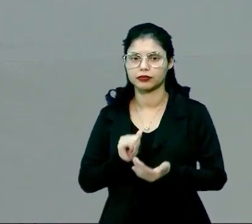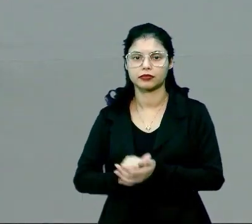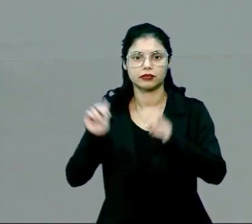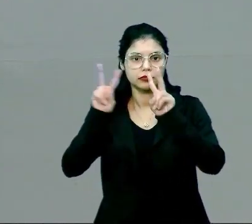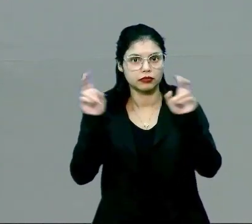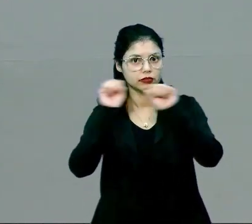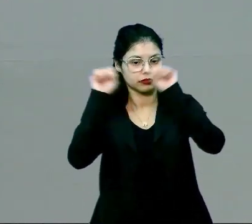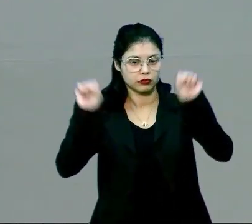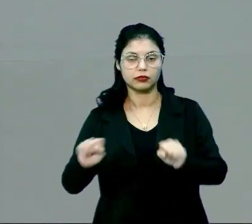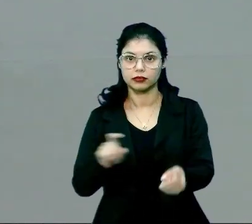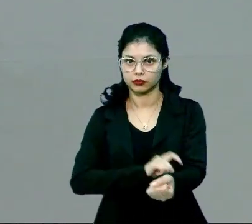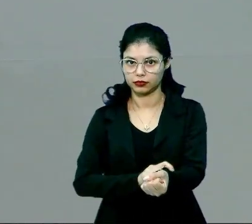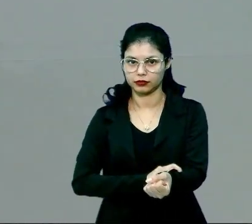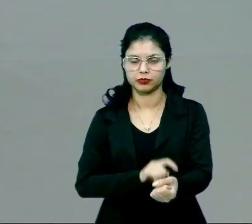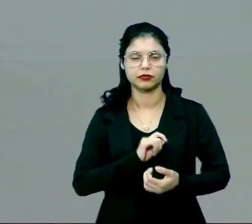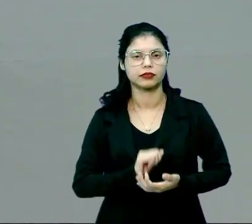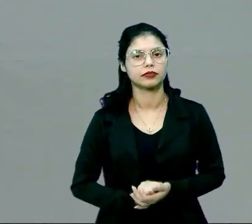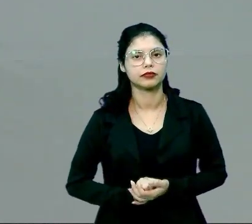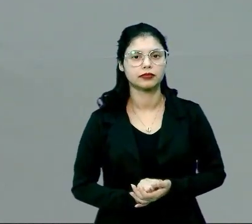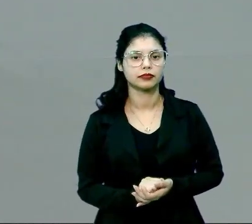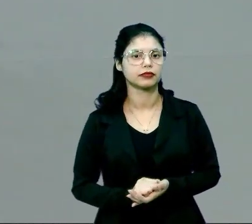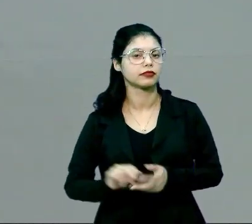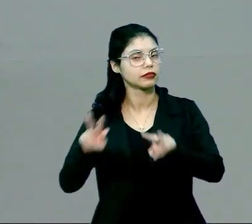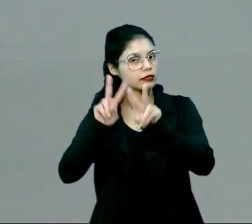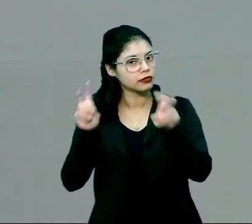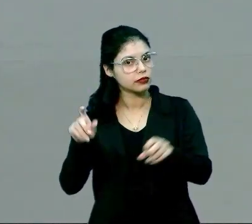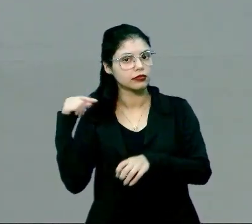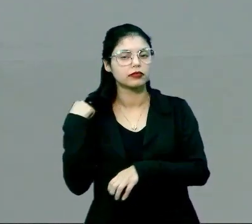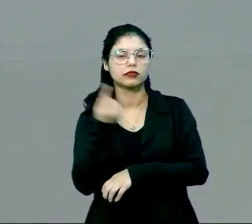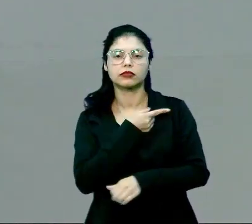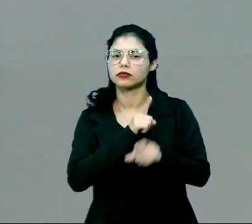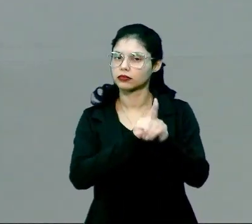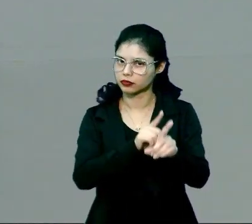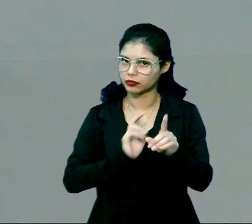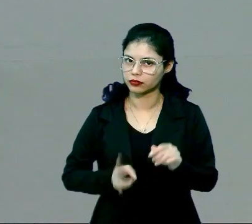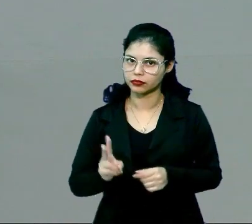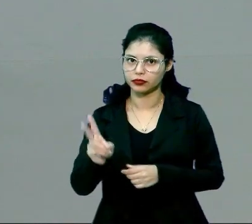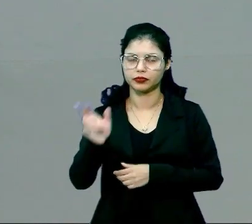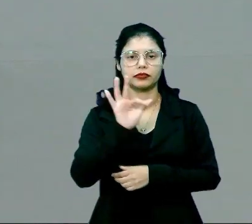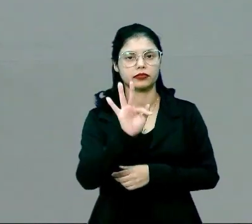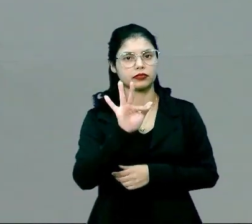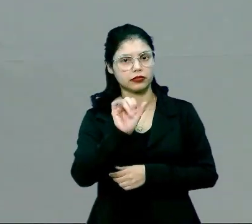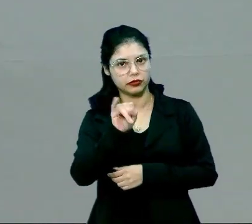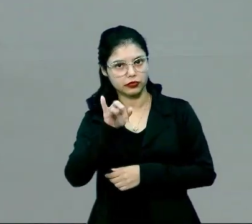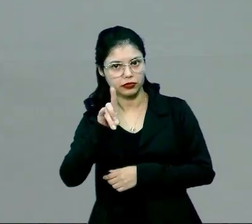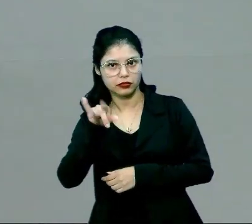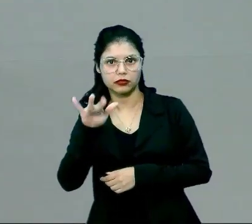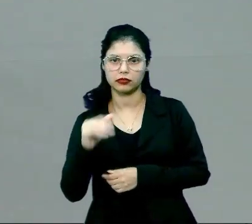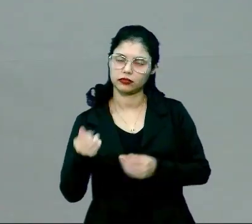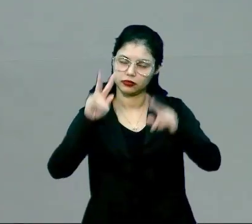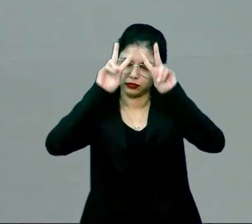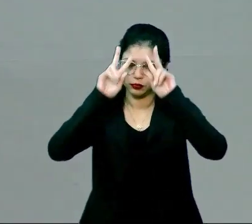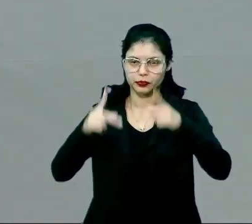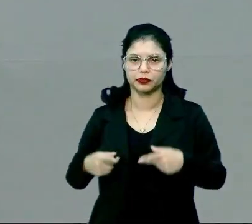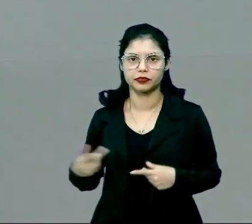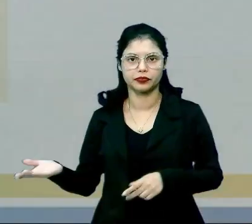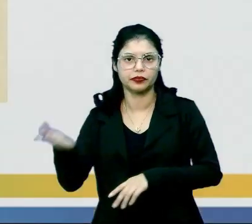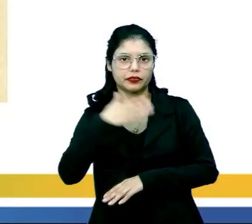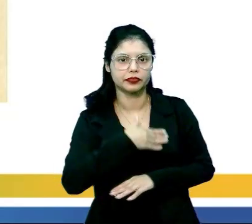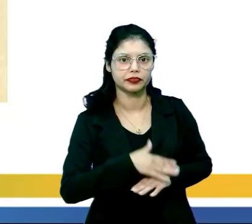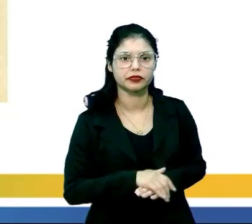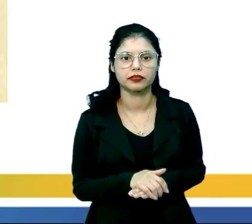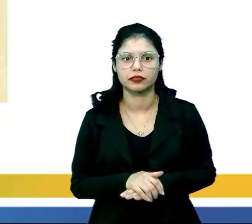é sobre o sistema nervoso, que é um dos nossos segmentos sobre a fisiologia humana, tá certo? Bora